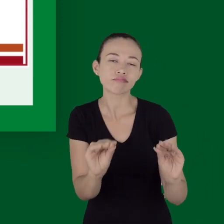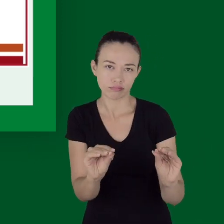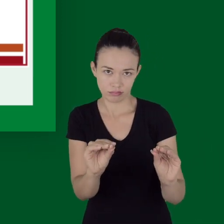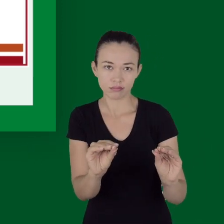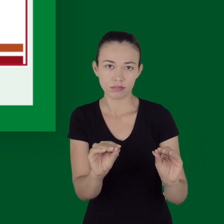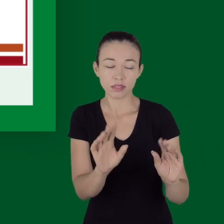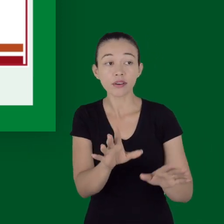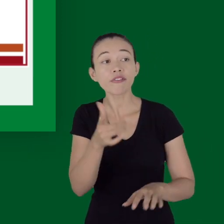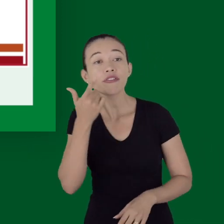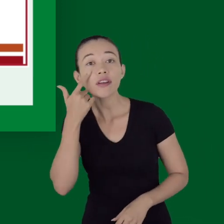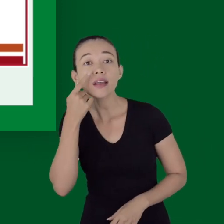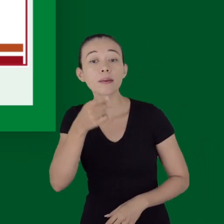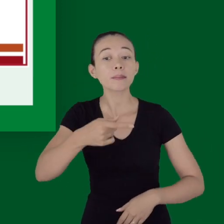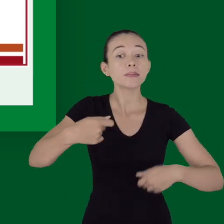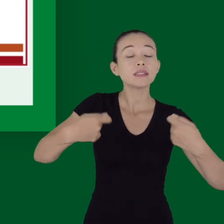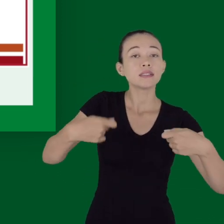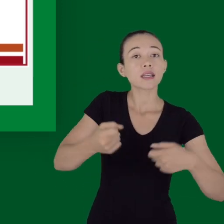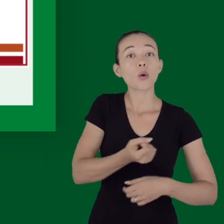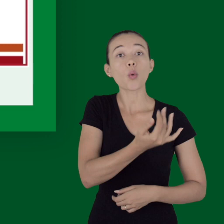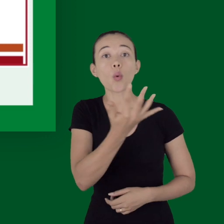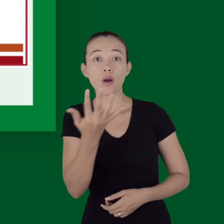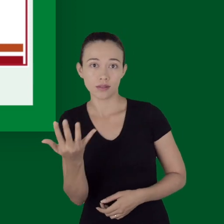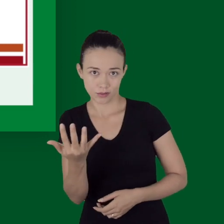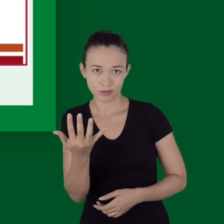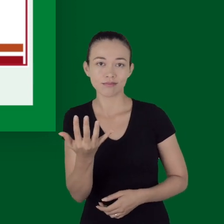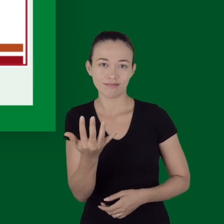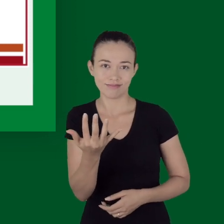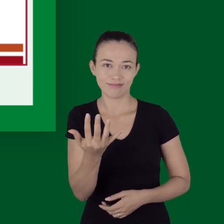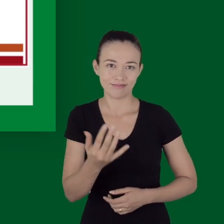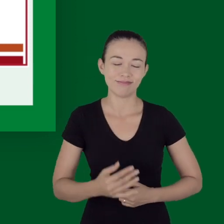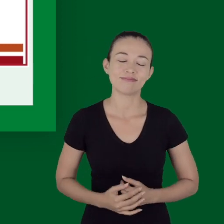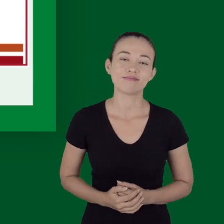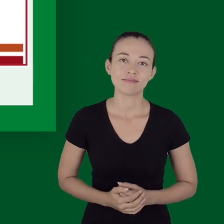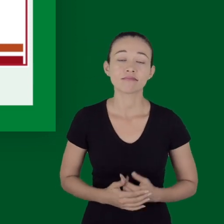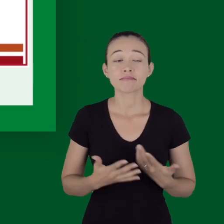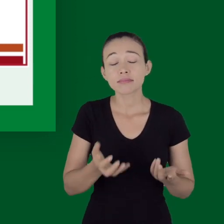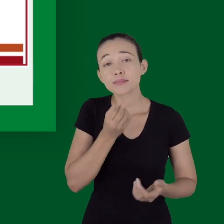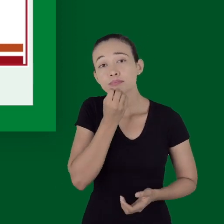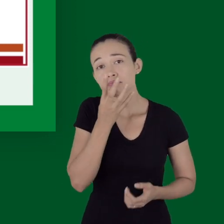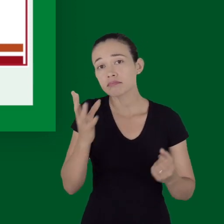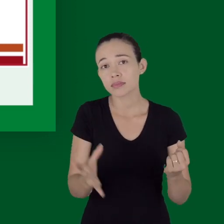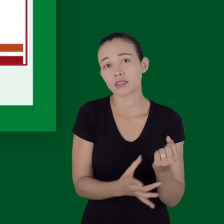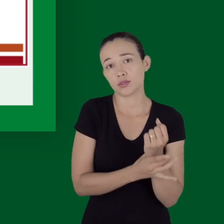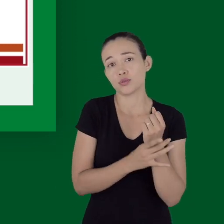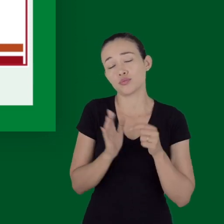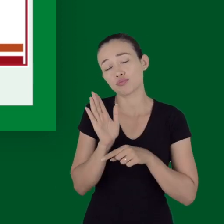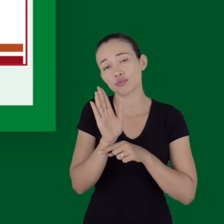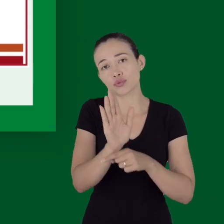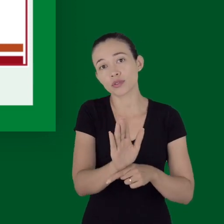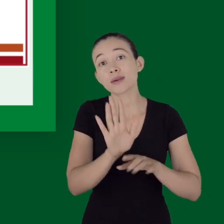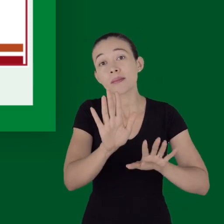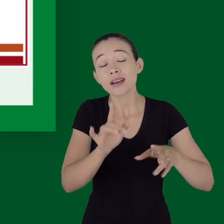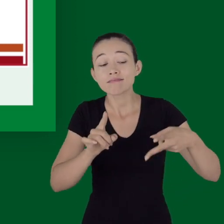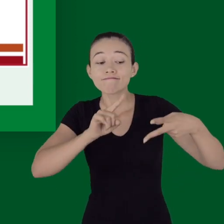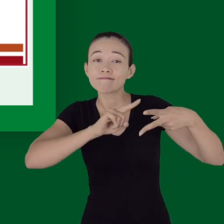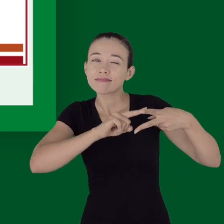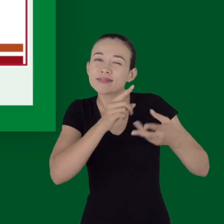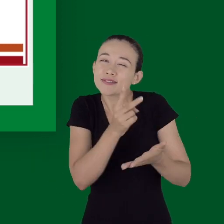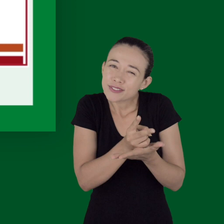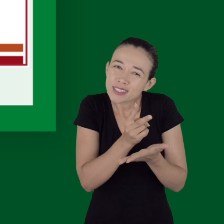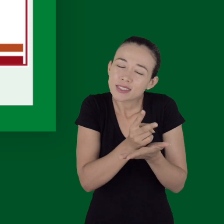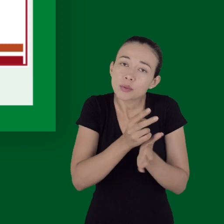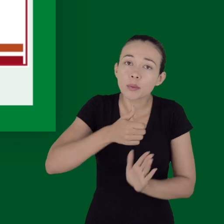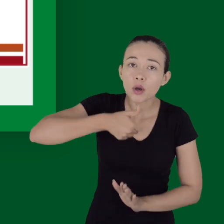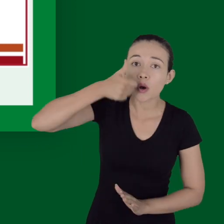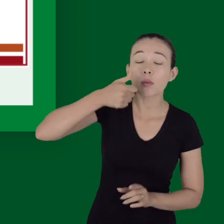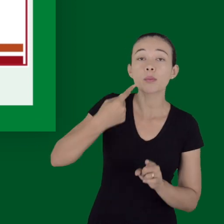demanda e a gente consegue ter uma segurança, mas às vezes até é melhor deixar em modo fixo, né? Porque a gente não vai